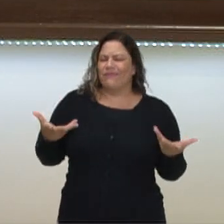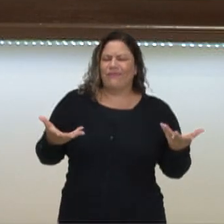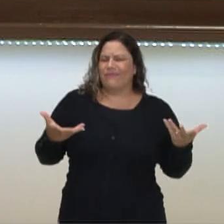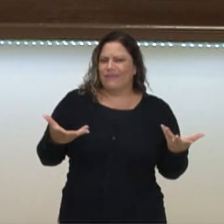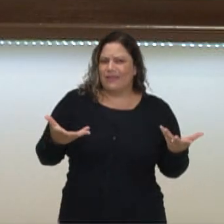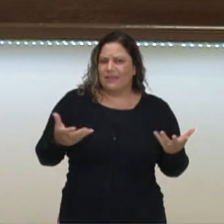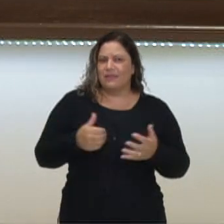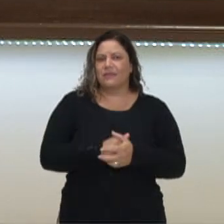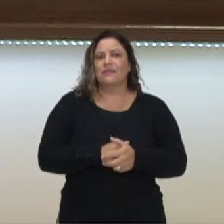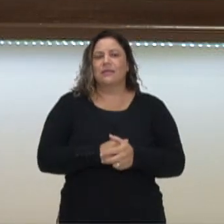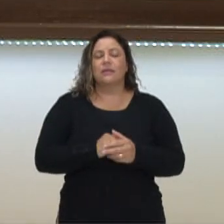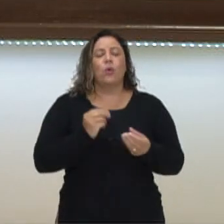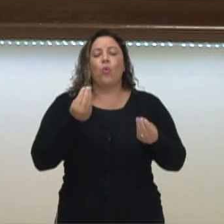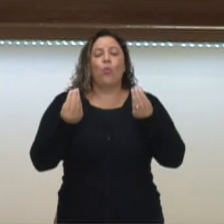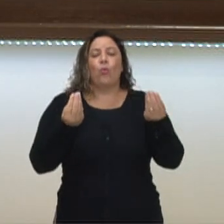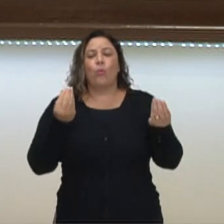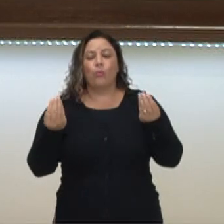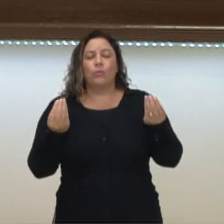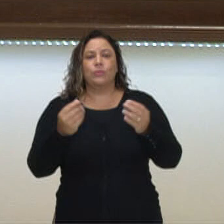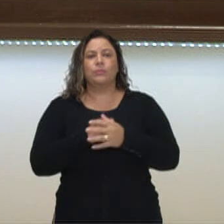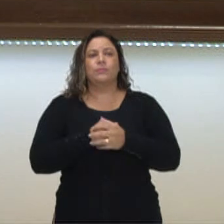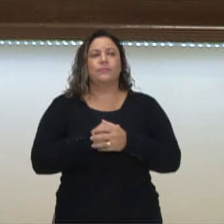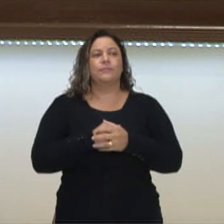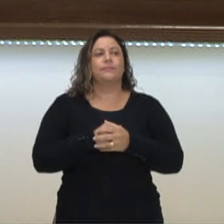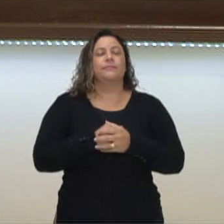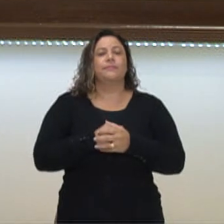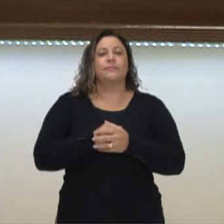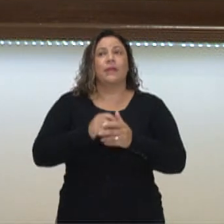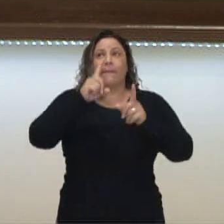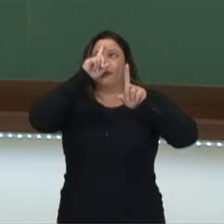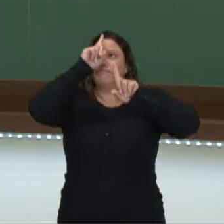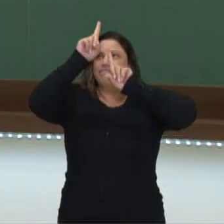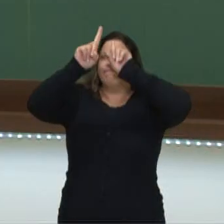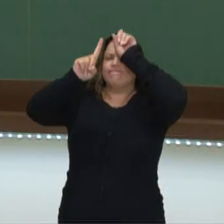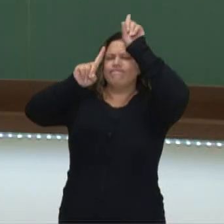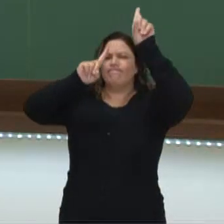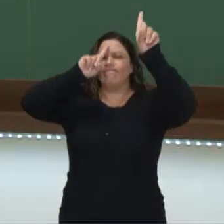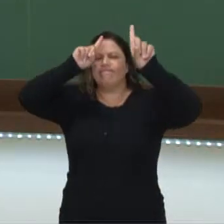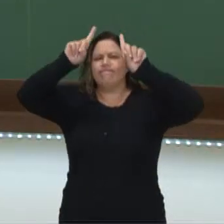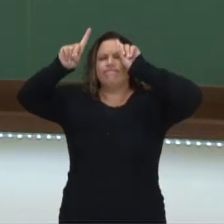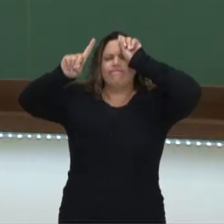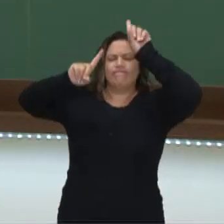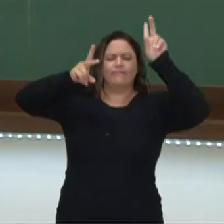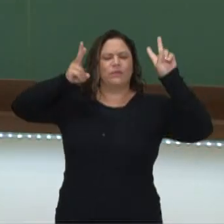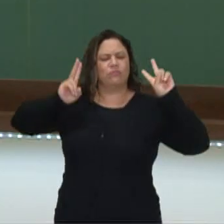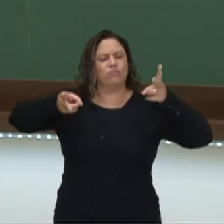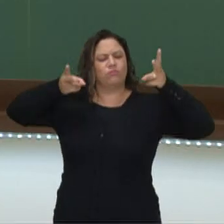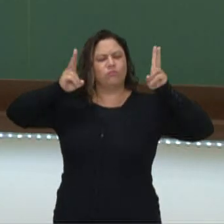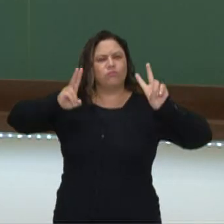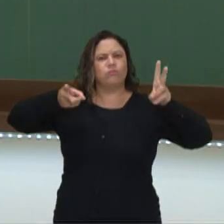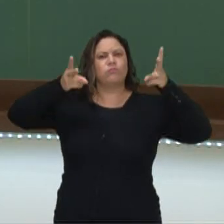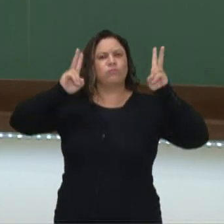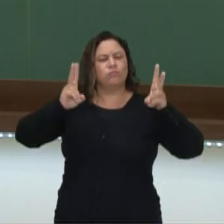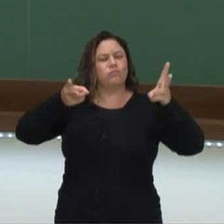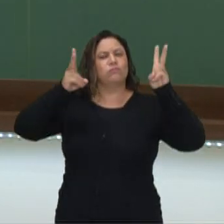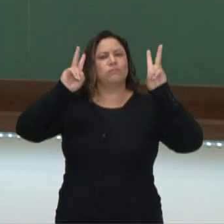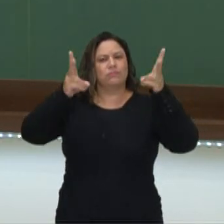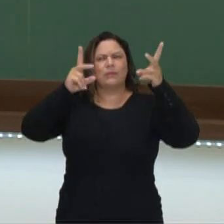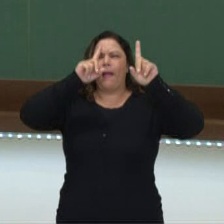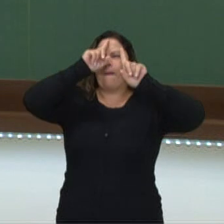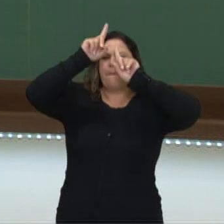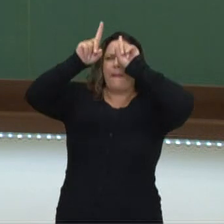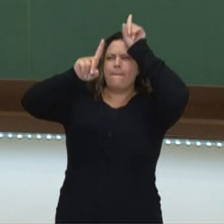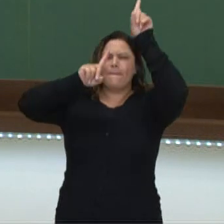como que você faz para manter a criatividade fluindo para criar trabalhos por